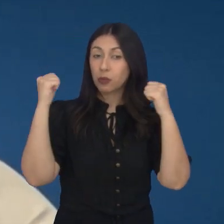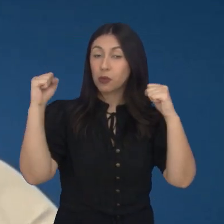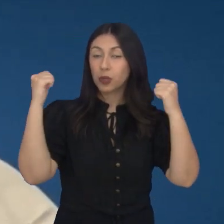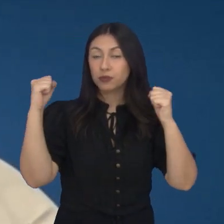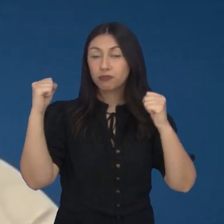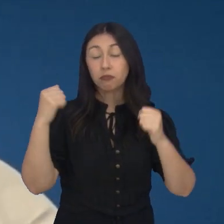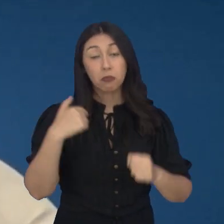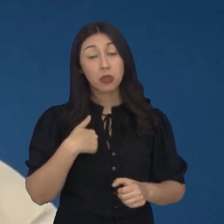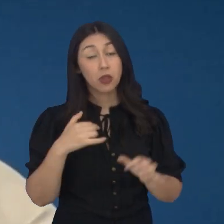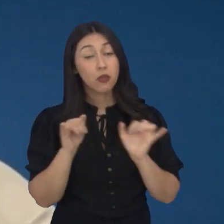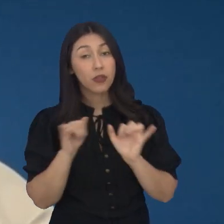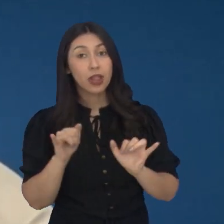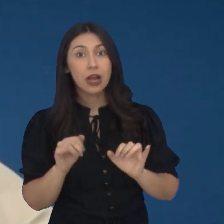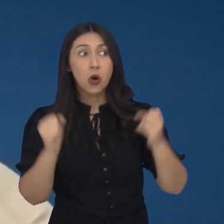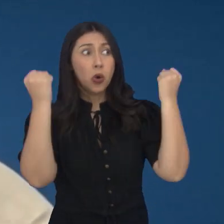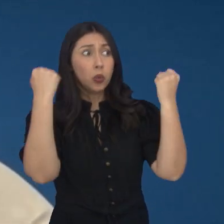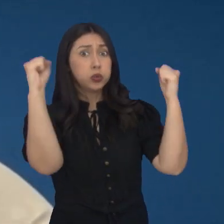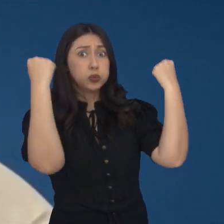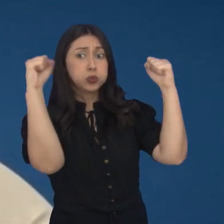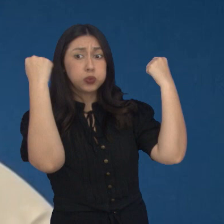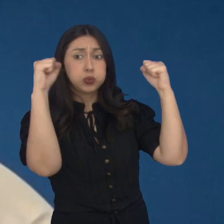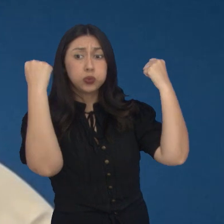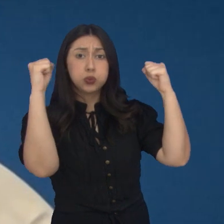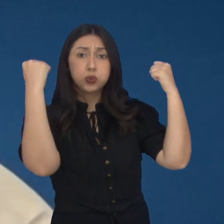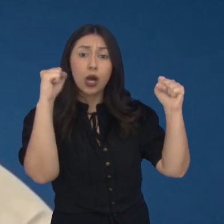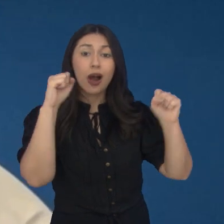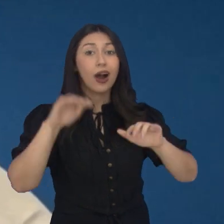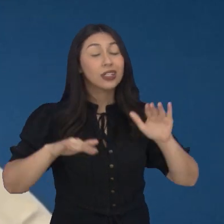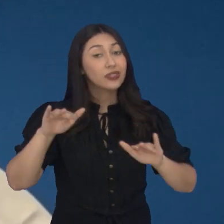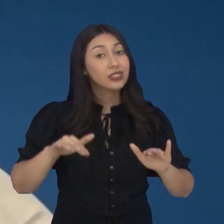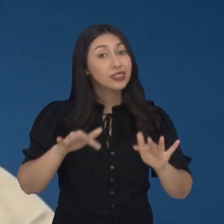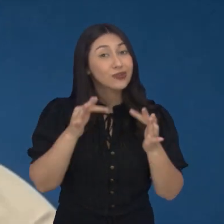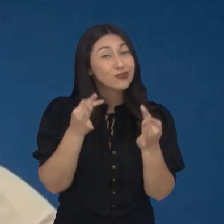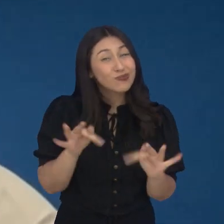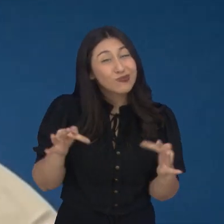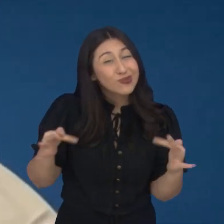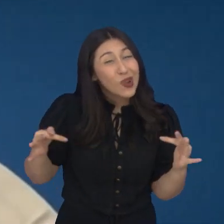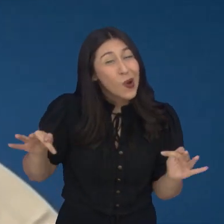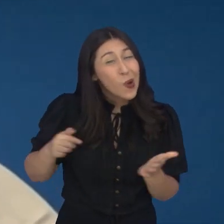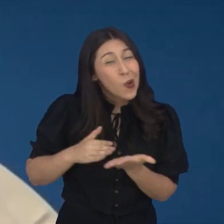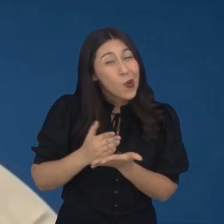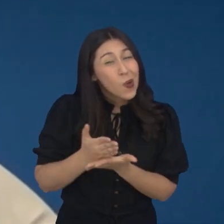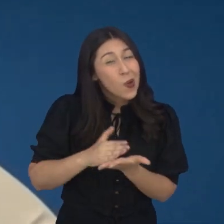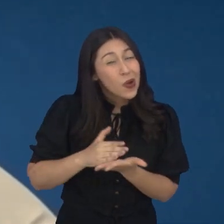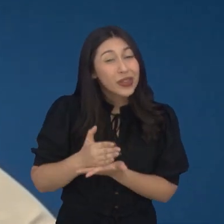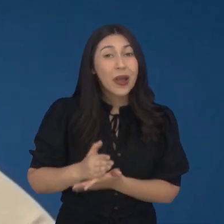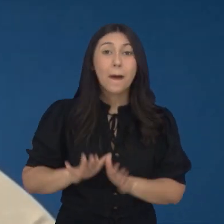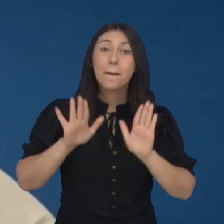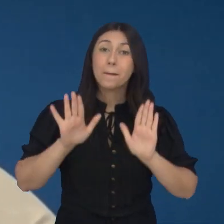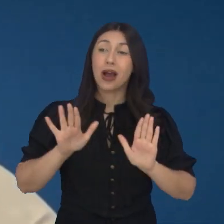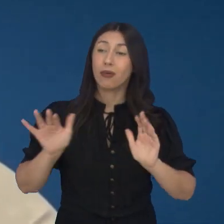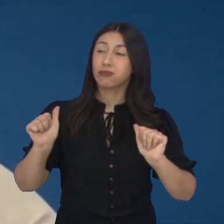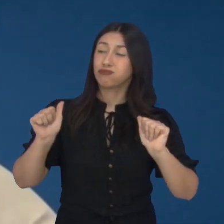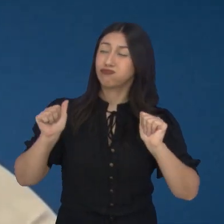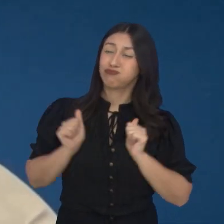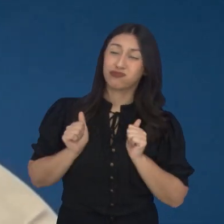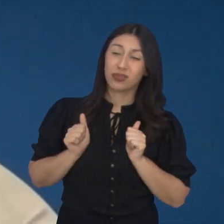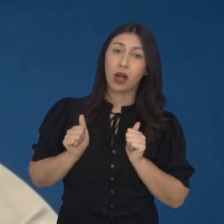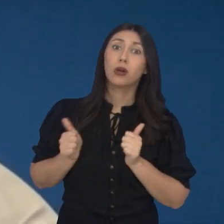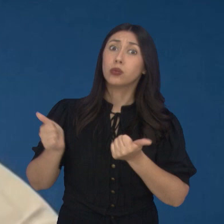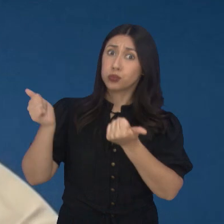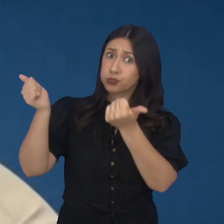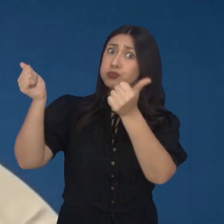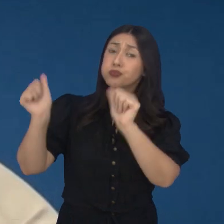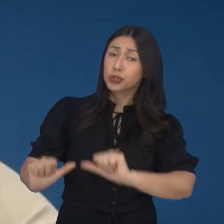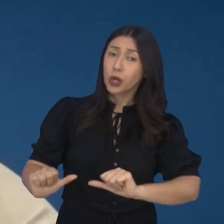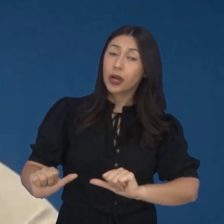costumo dizer assim, o abuso de atividade física pode levar à dor, pode levar ao desconforto. mas o desuso é muito pior. Então, a gente achando